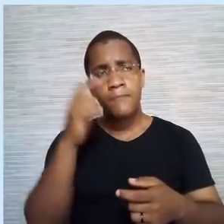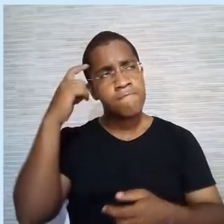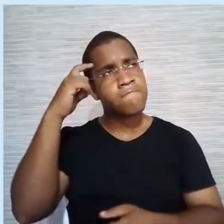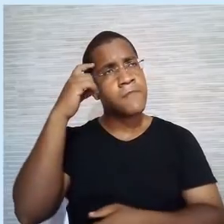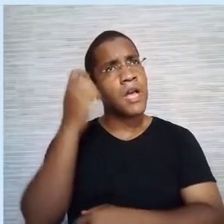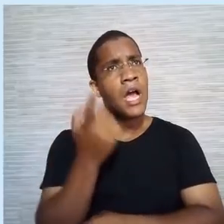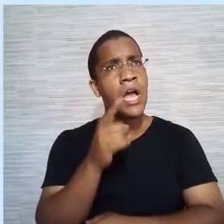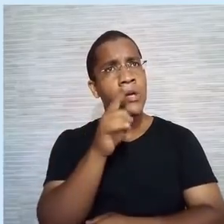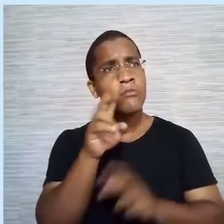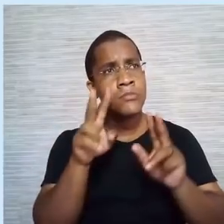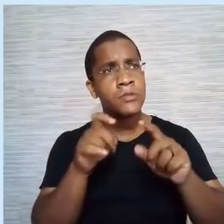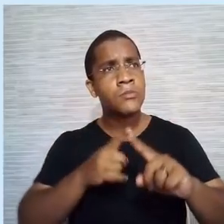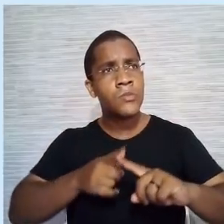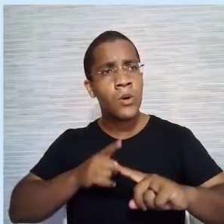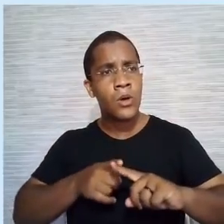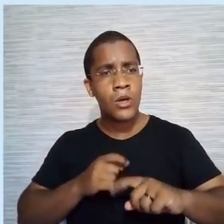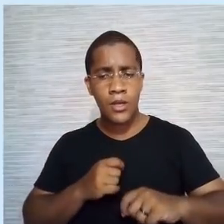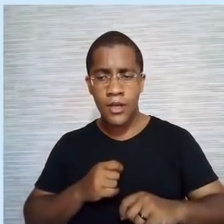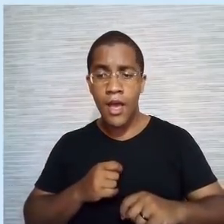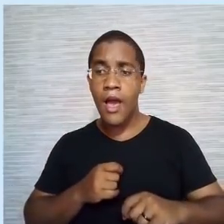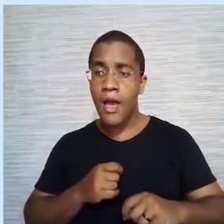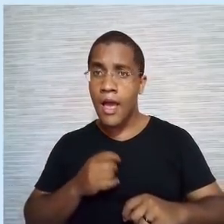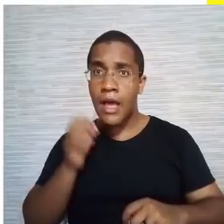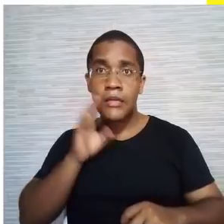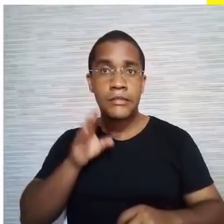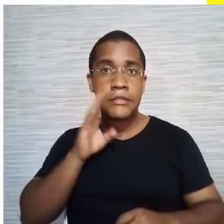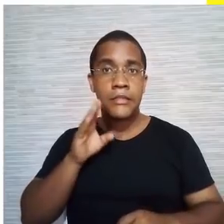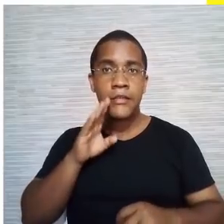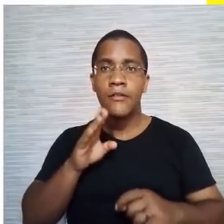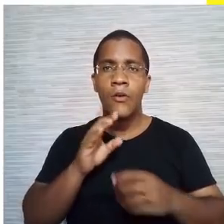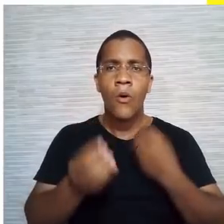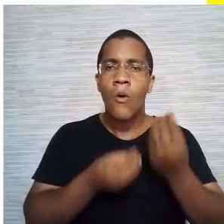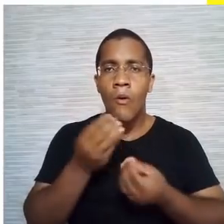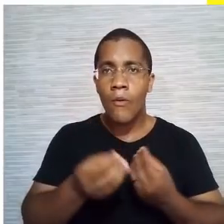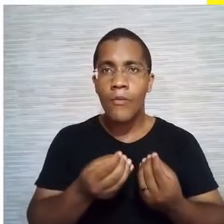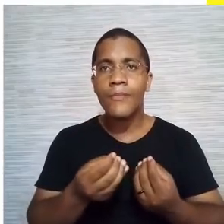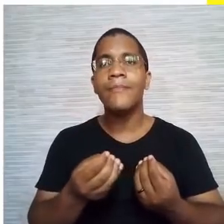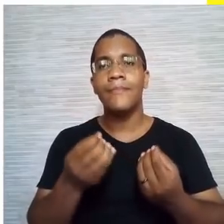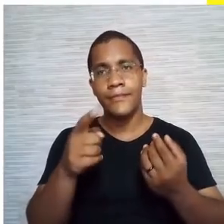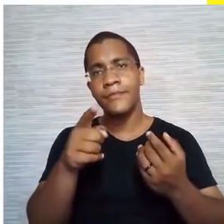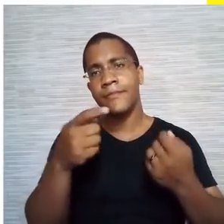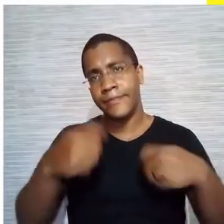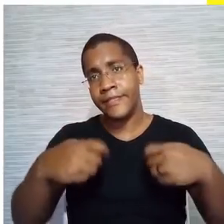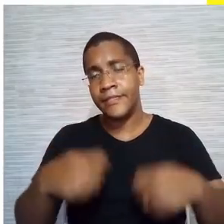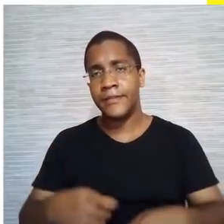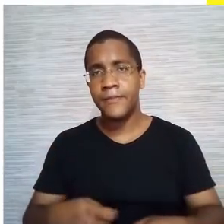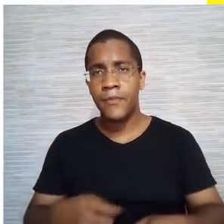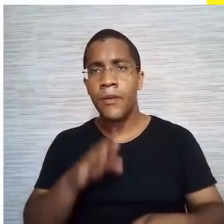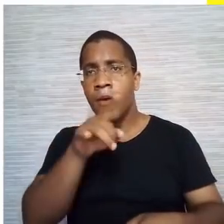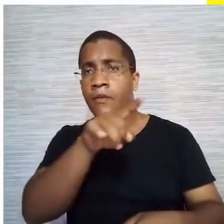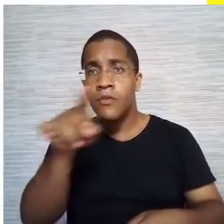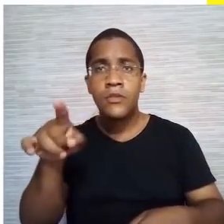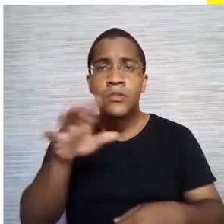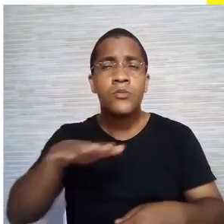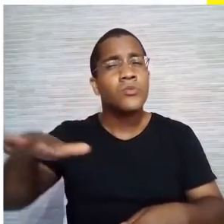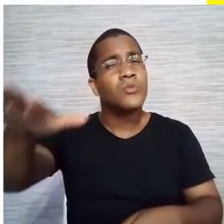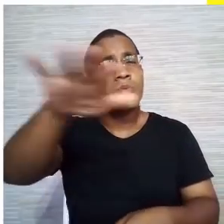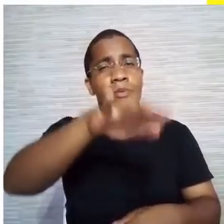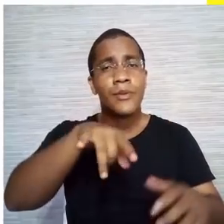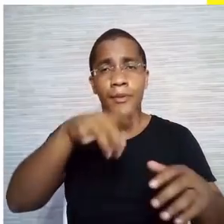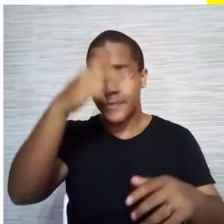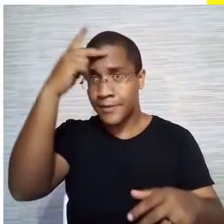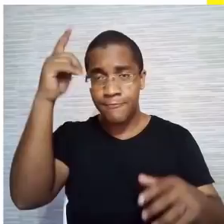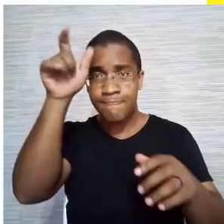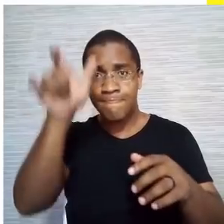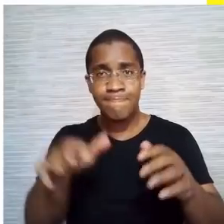levantem problemas sobre o tema a ser pesquisado. Perguntas para a pesquisa. Todo pesquisador, ele é um